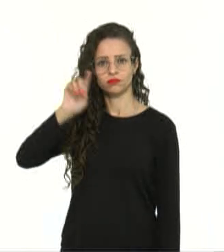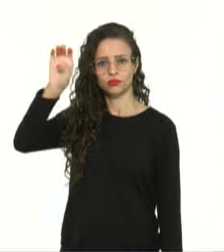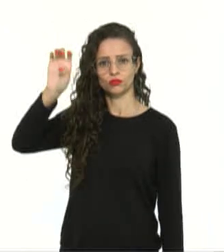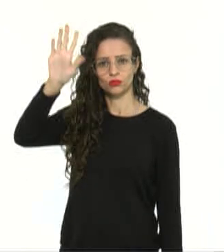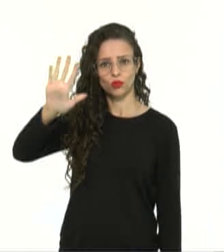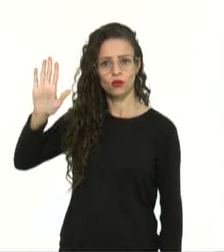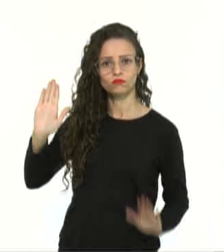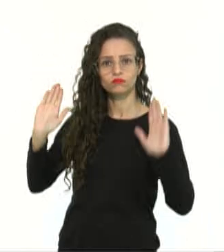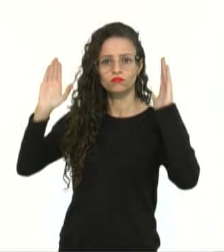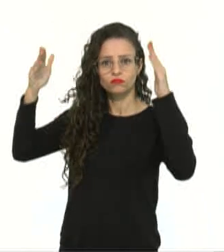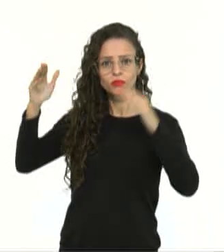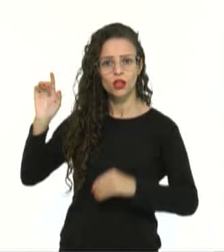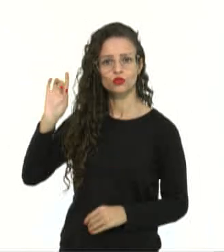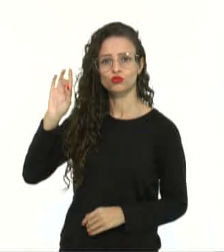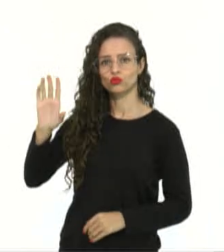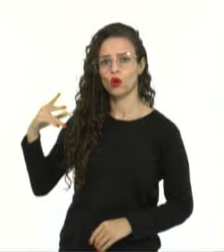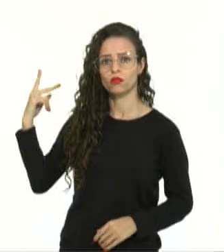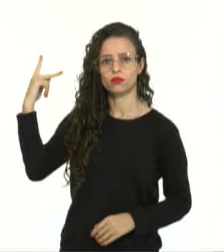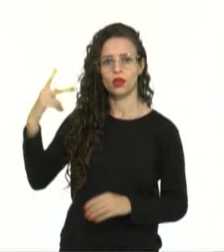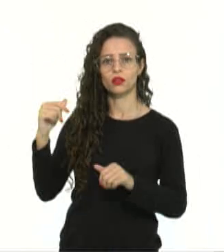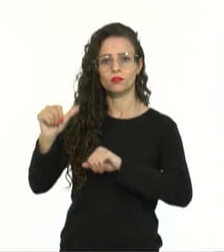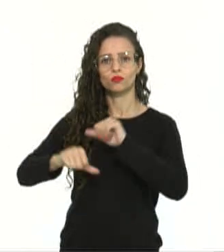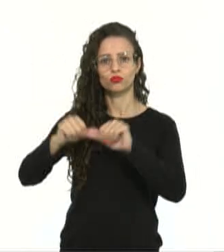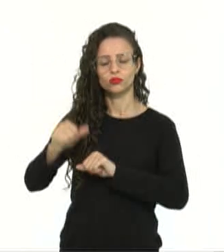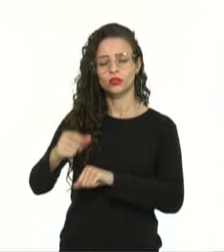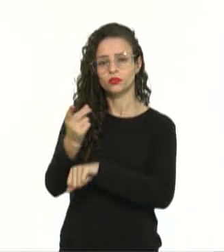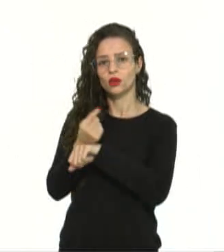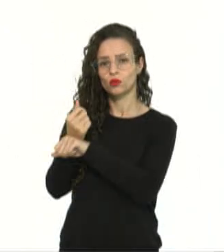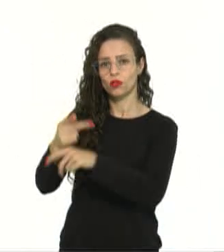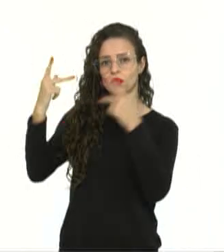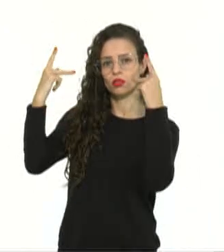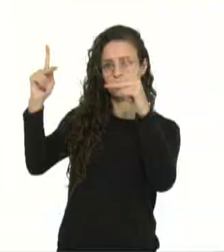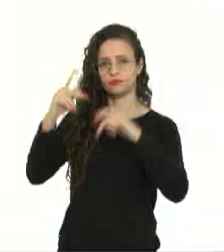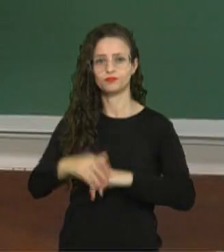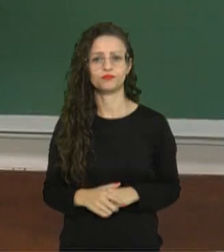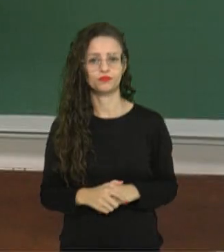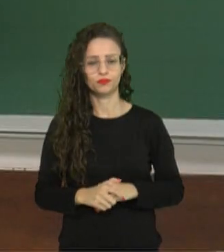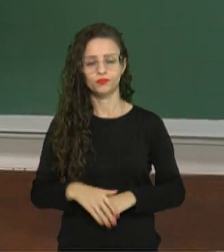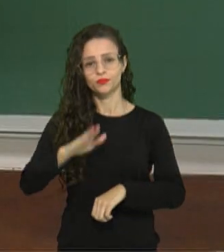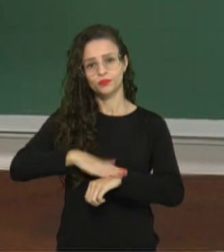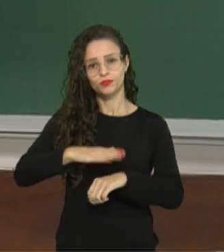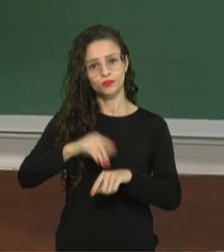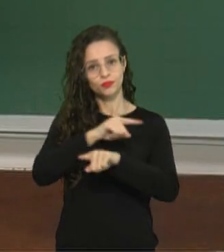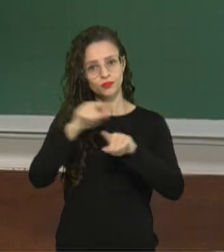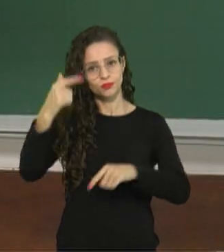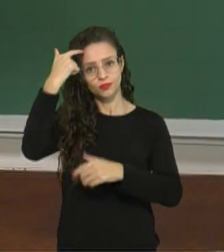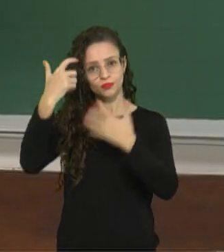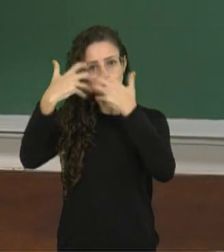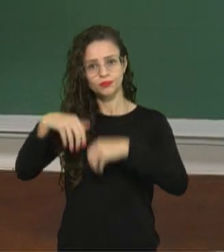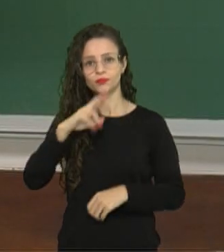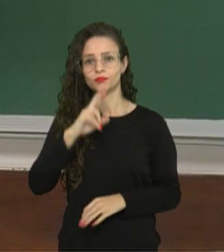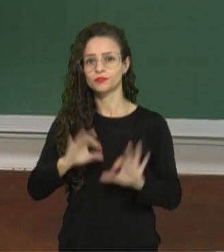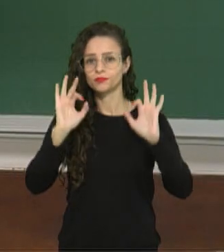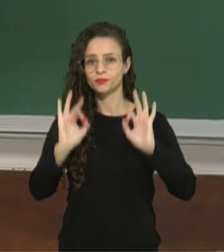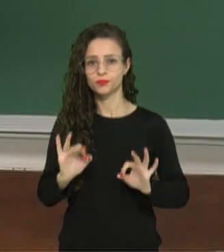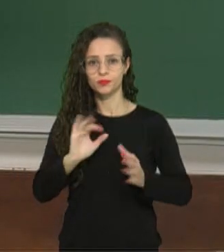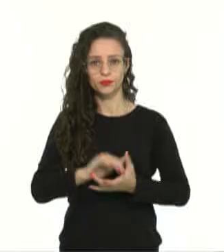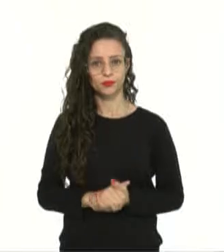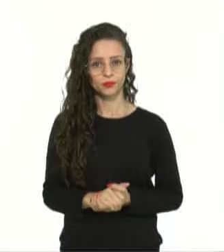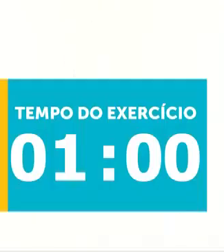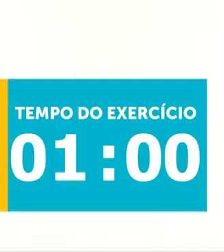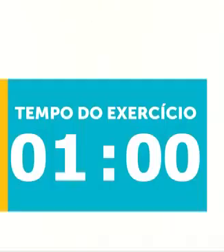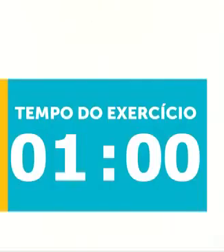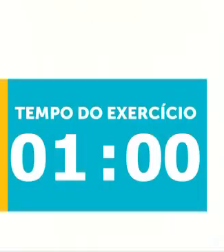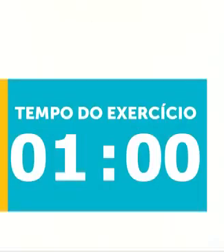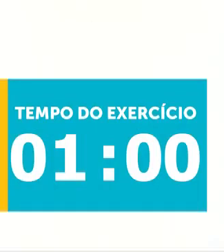diz respeito unicamente às mudanças na esfera econômica desses países. Um tempo lá para você pensar e marcar a alternativa correta.